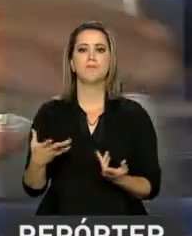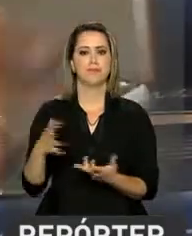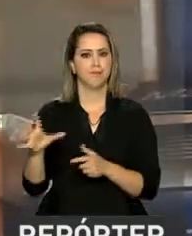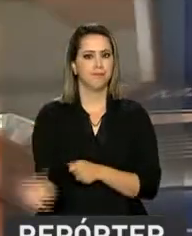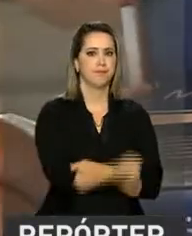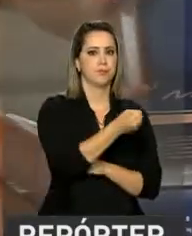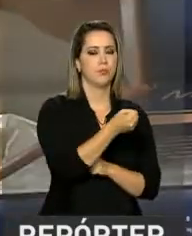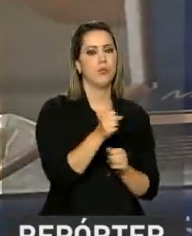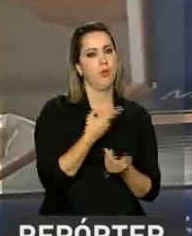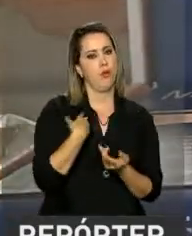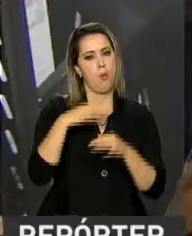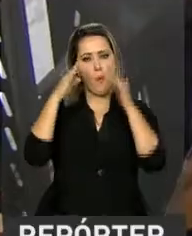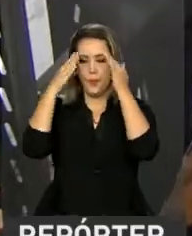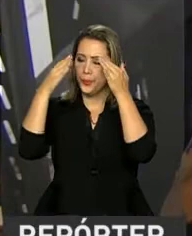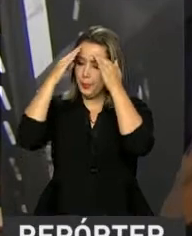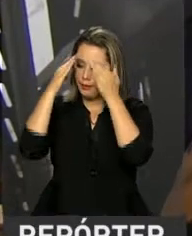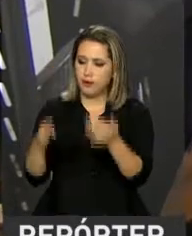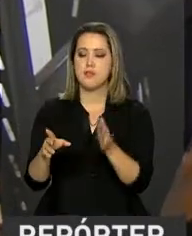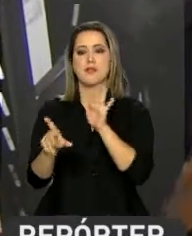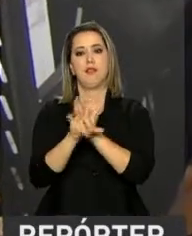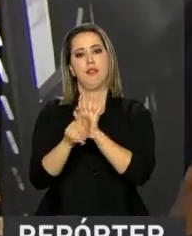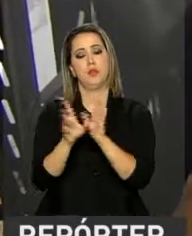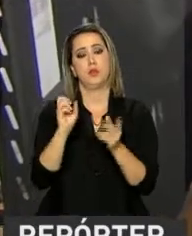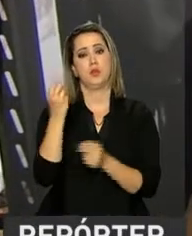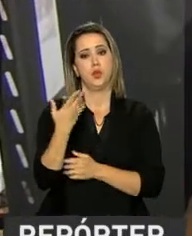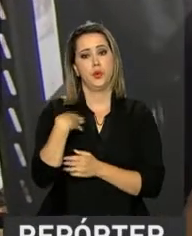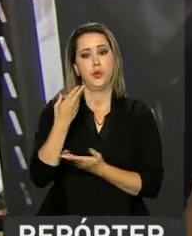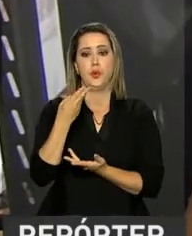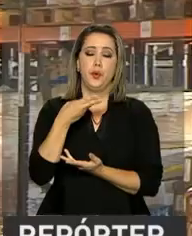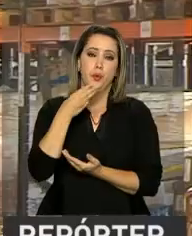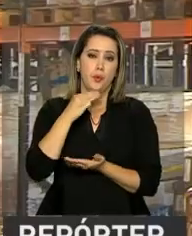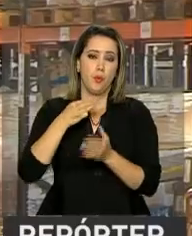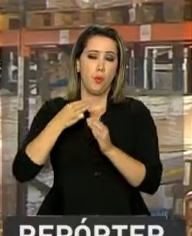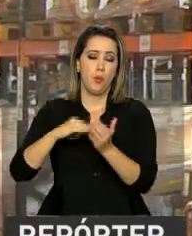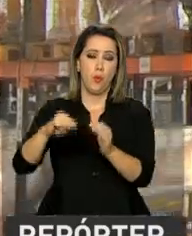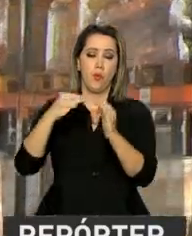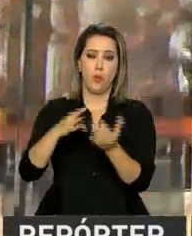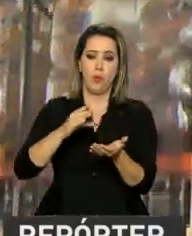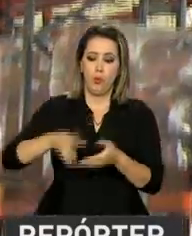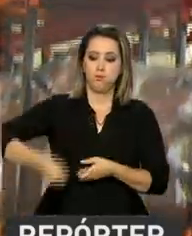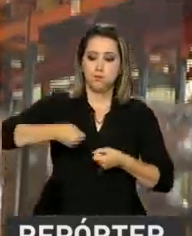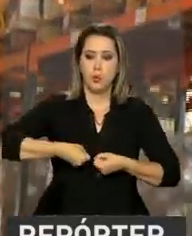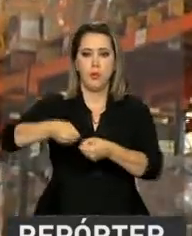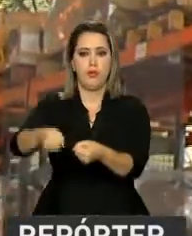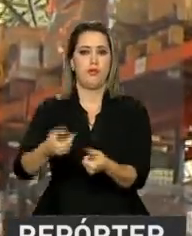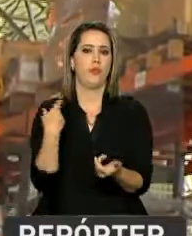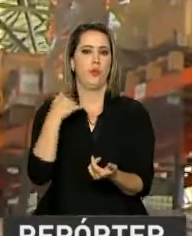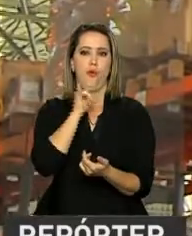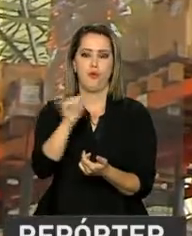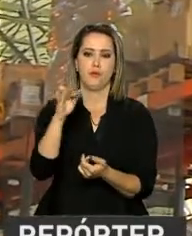do não cumprimento de regras de importação e de remessas postais não declaradas. O leilão acontece na